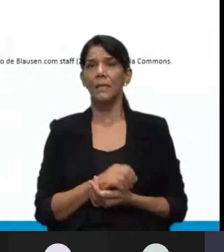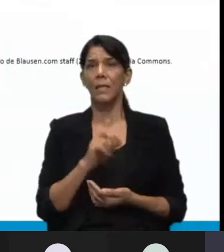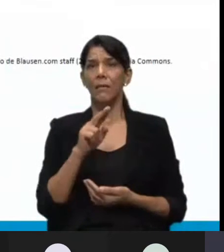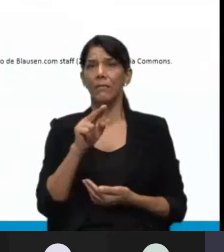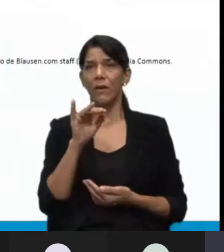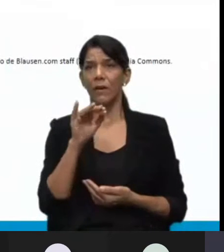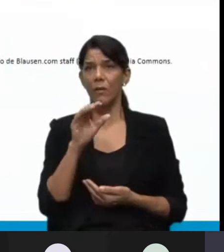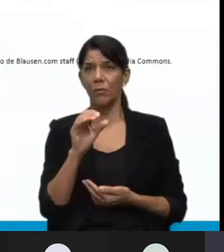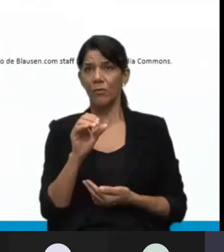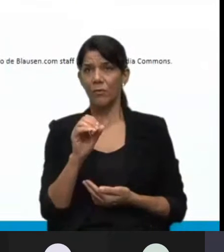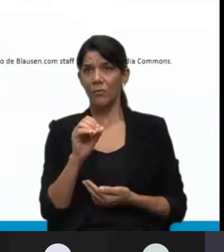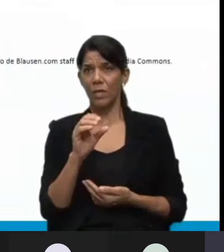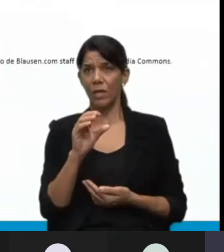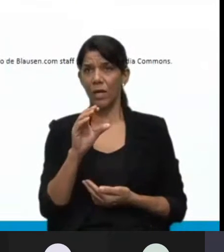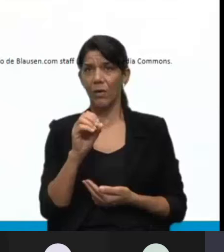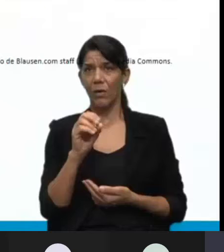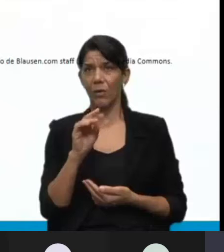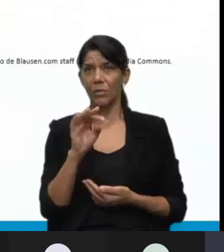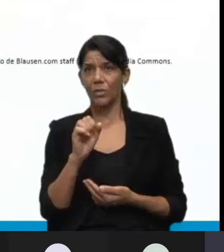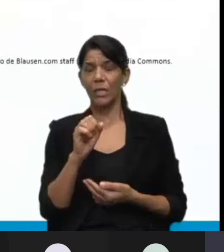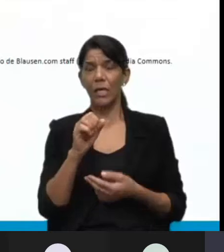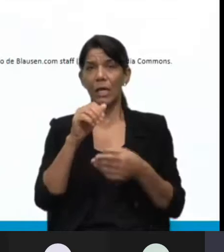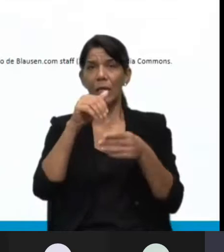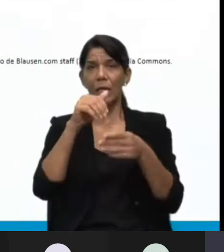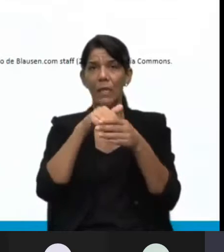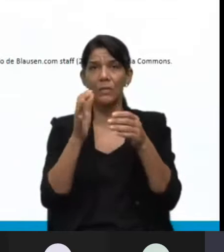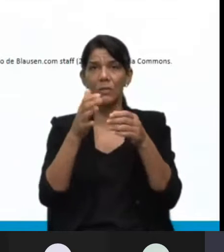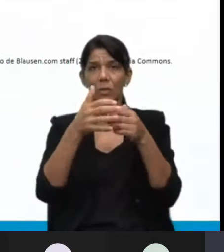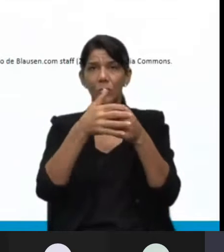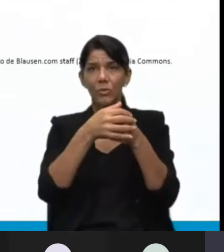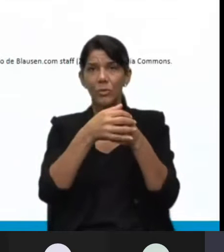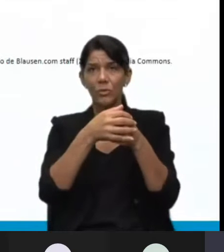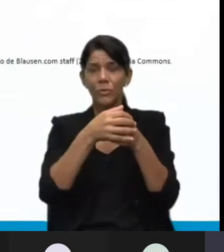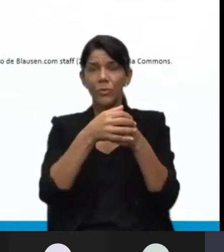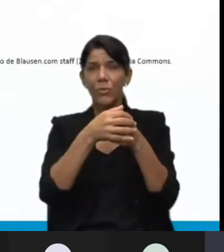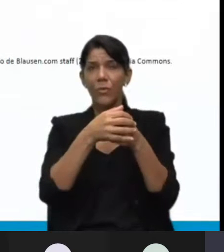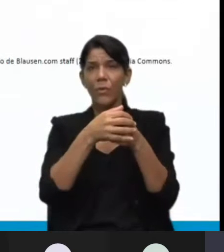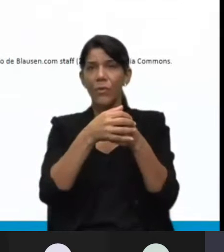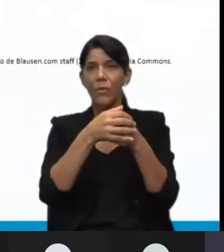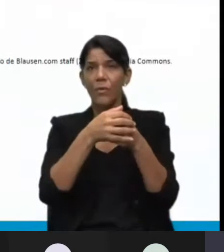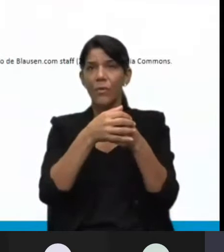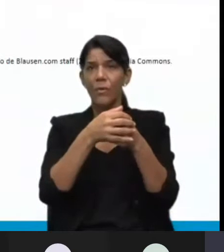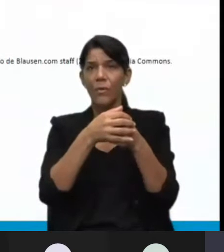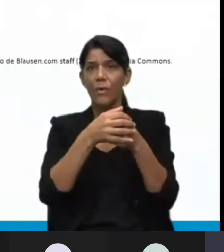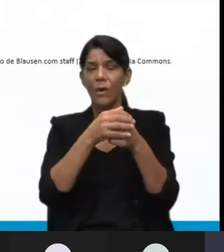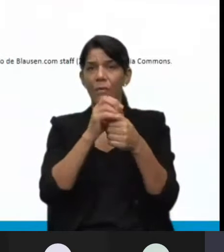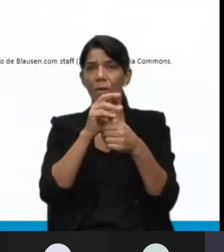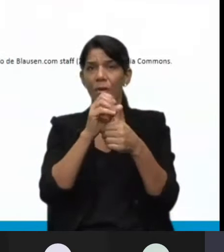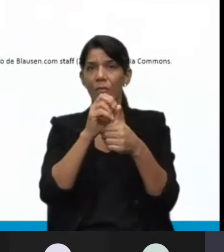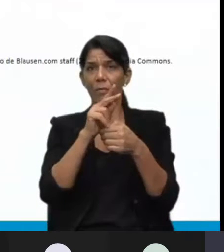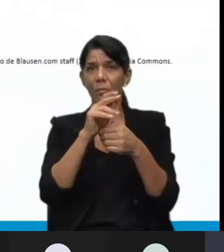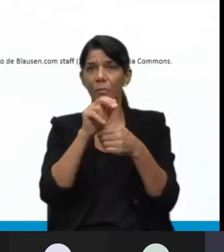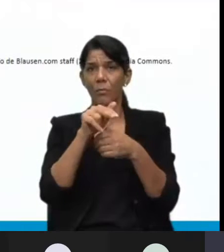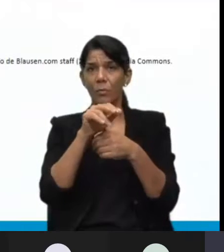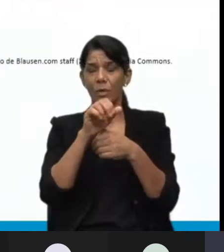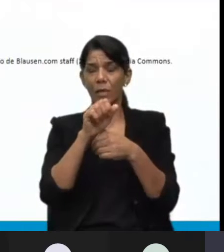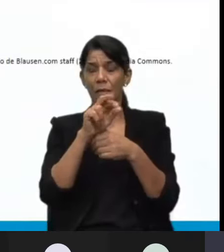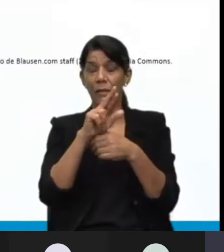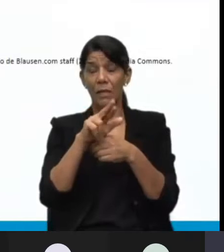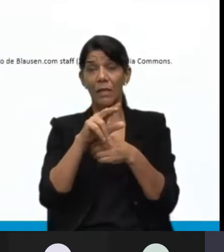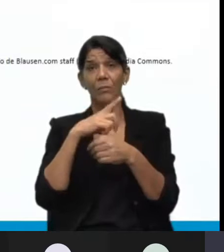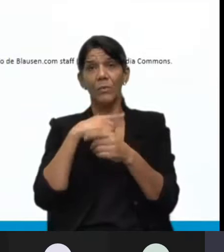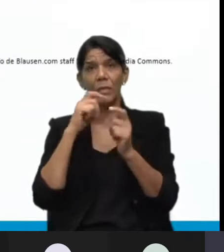válvula aórtica e aqui, ó, bem aqui escondidinho aqui, a aórtica não, aqui a válvula pulmonar, tá? Porque ela